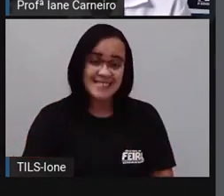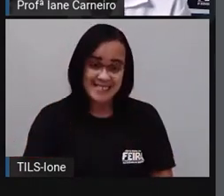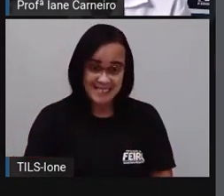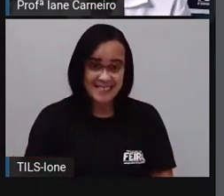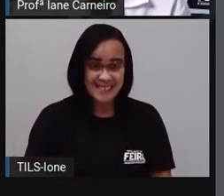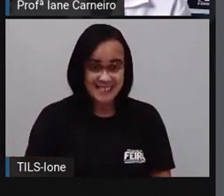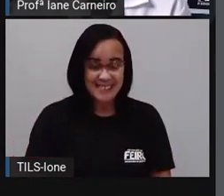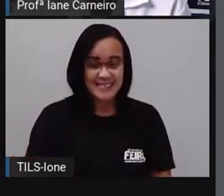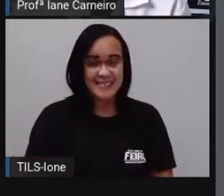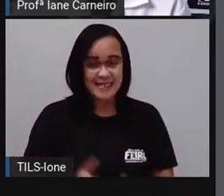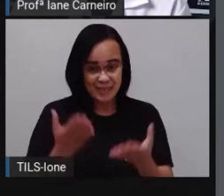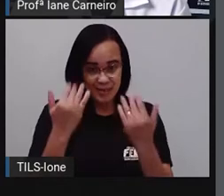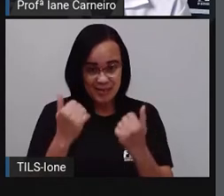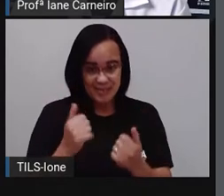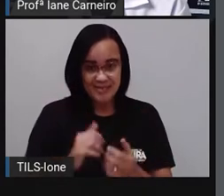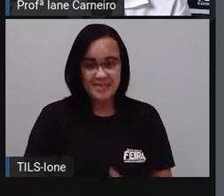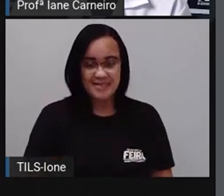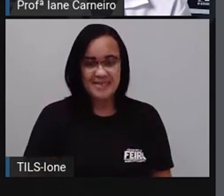Vamos lá.